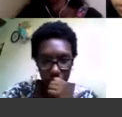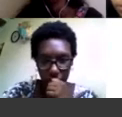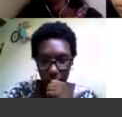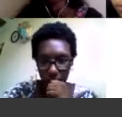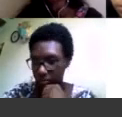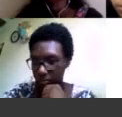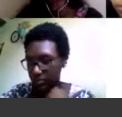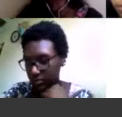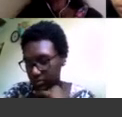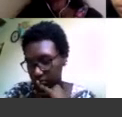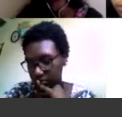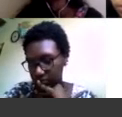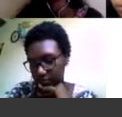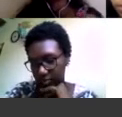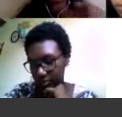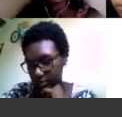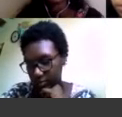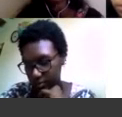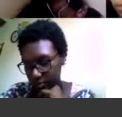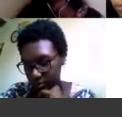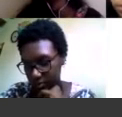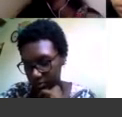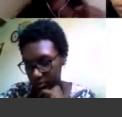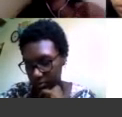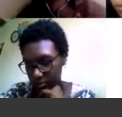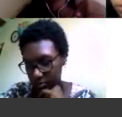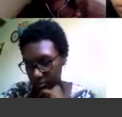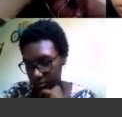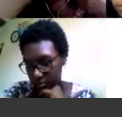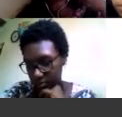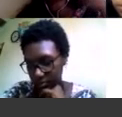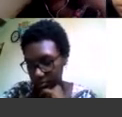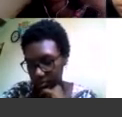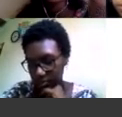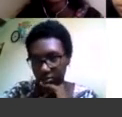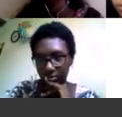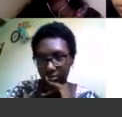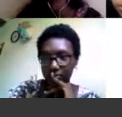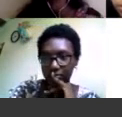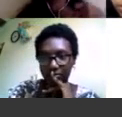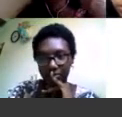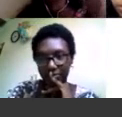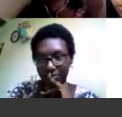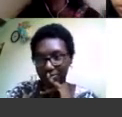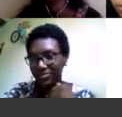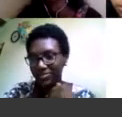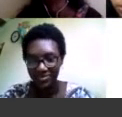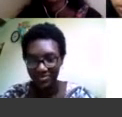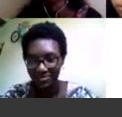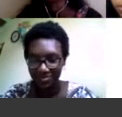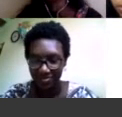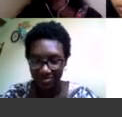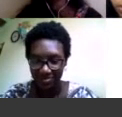Ilma, foi também significativo. Então, as rodas de conversas, né, o Júlio das Pretas, sob essas